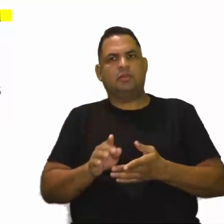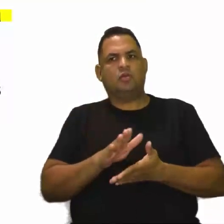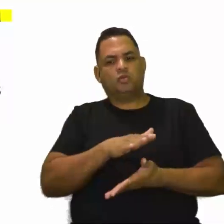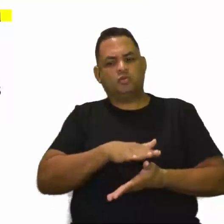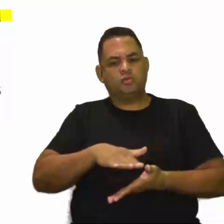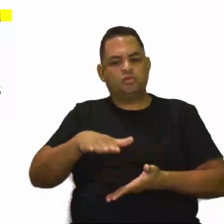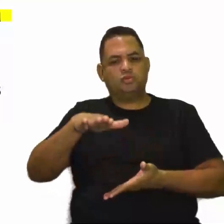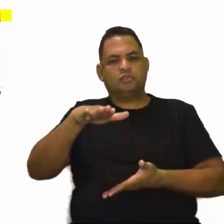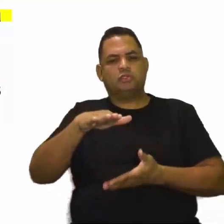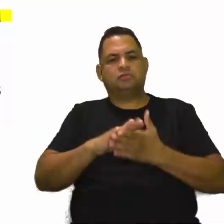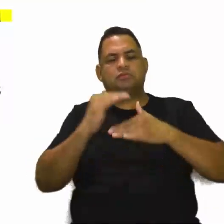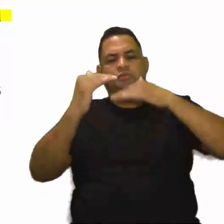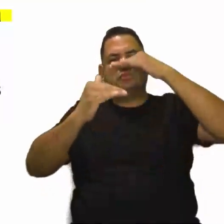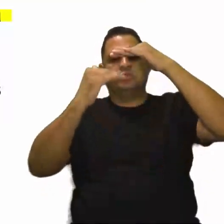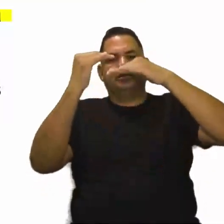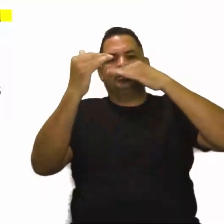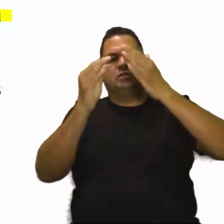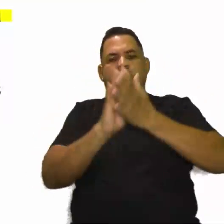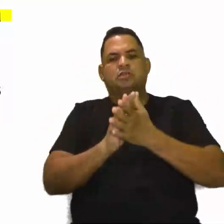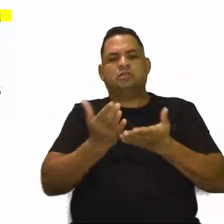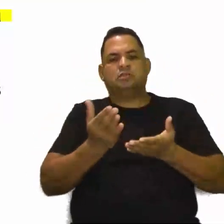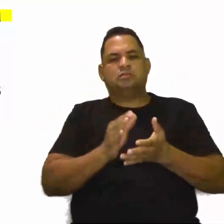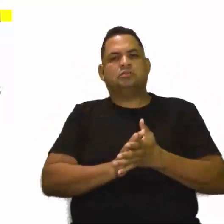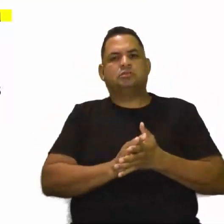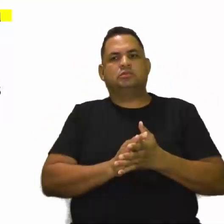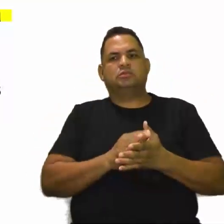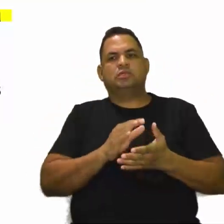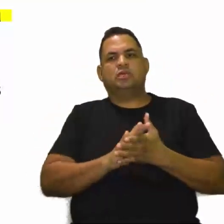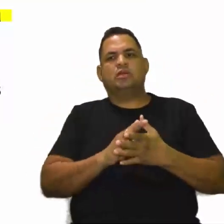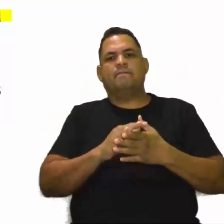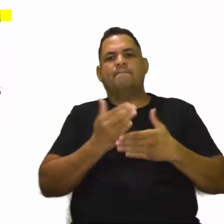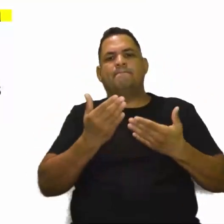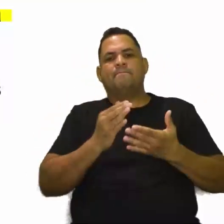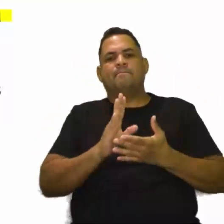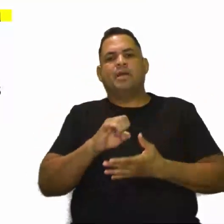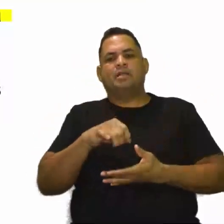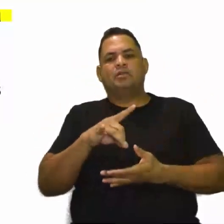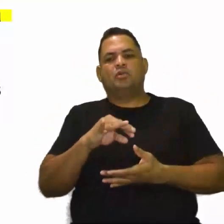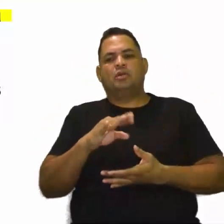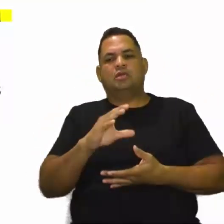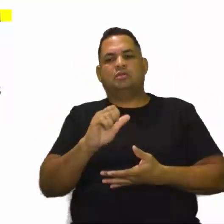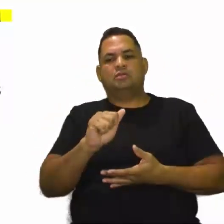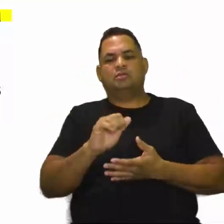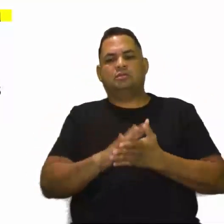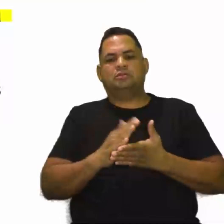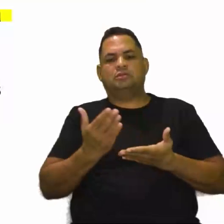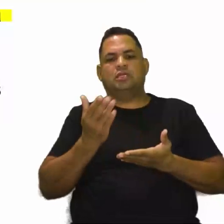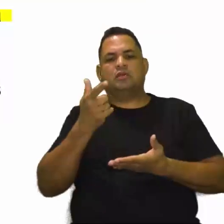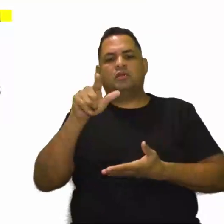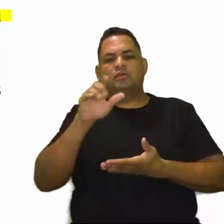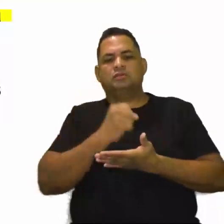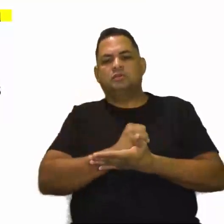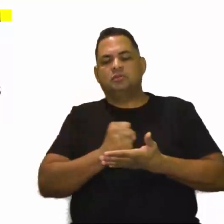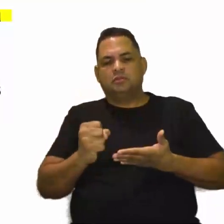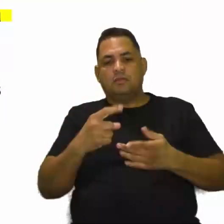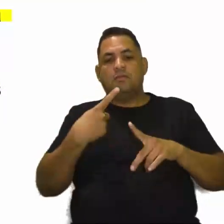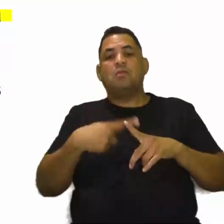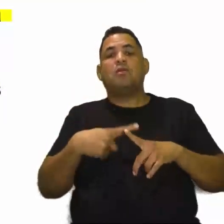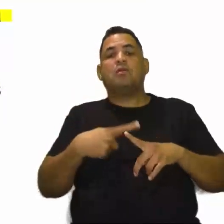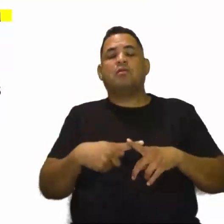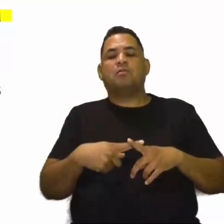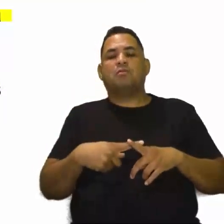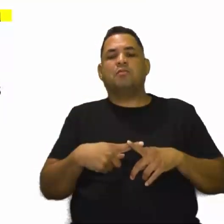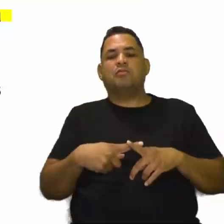crescimento, desenvolvimento, na parte lá de maturação. Então, a gente também já consegue eliminar essa. Por